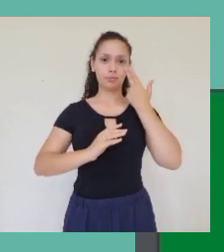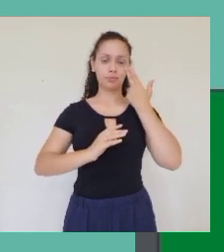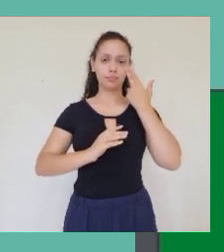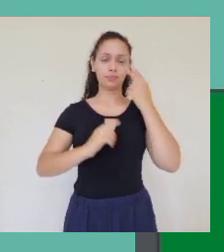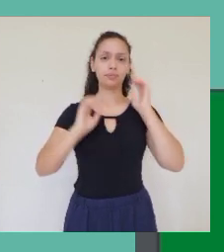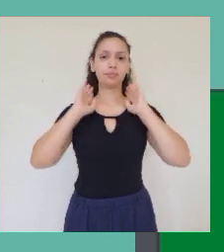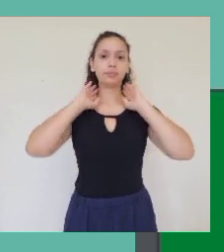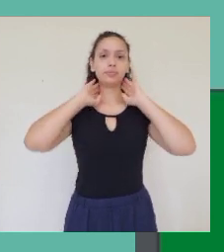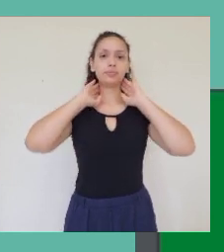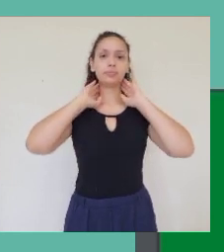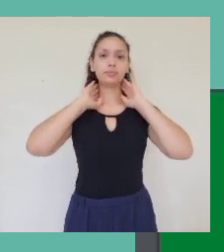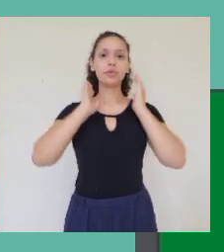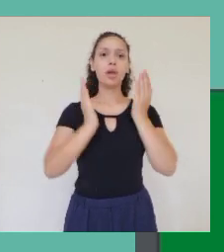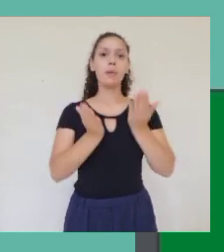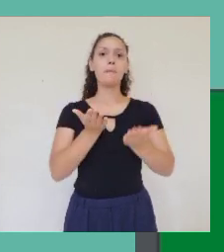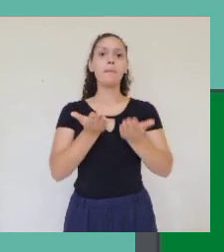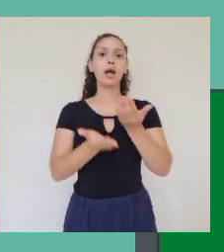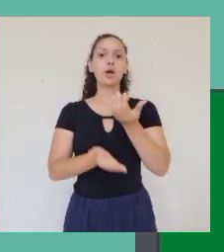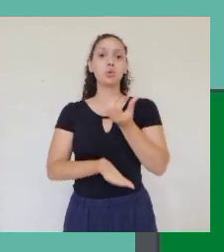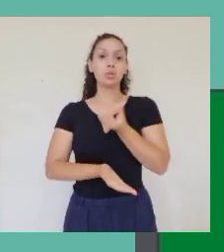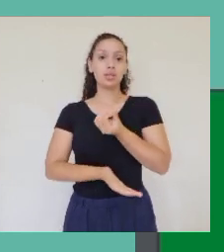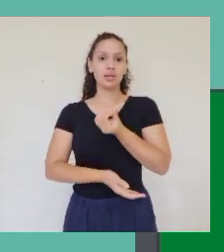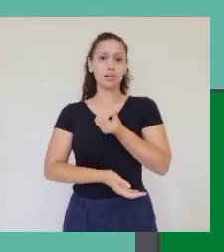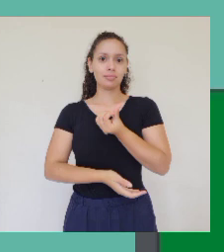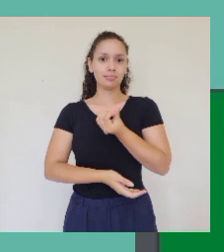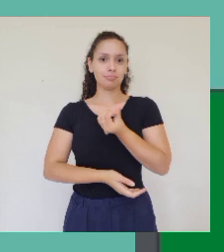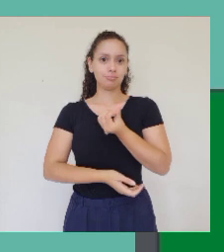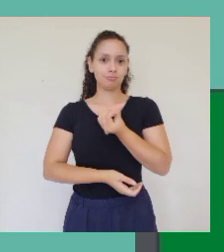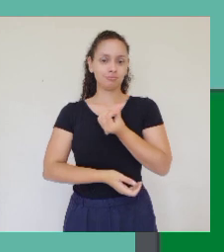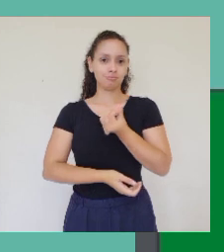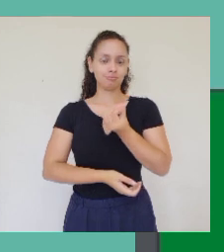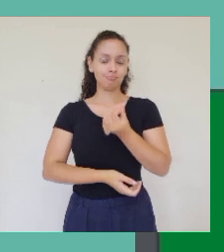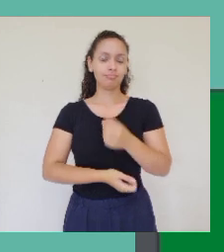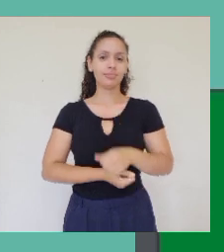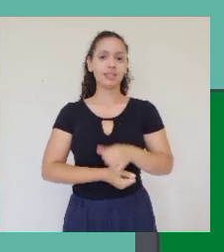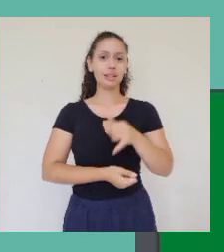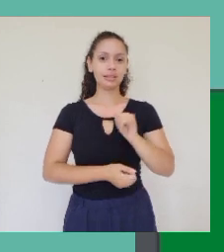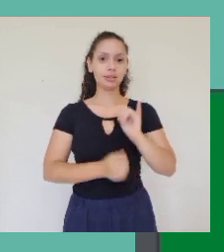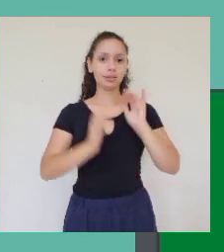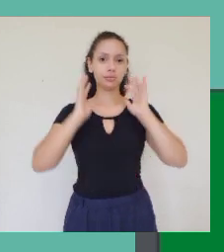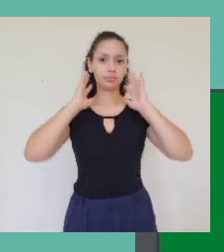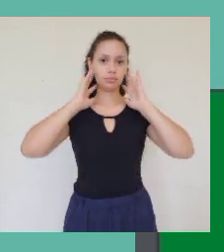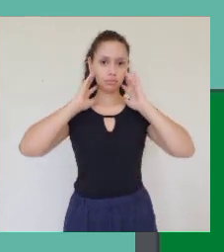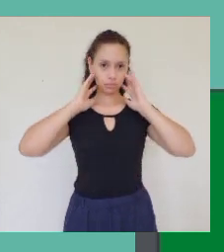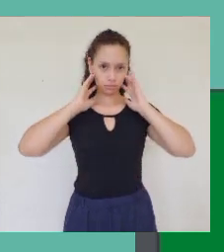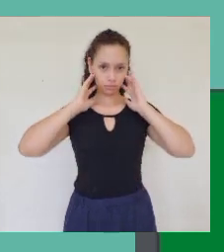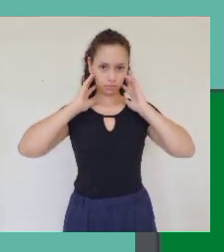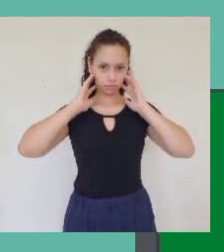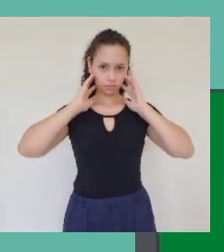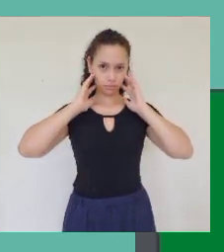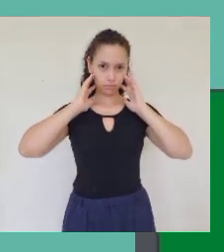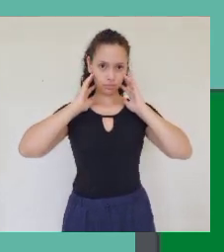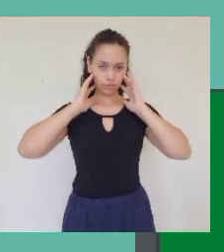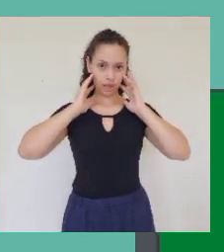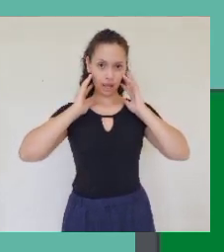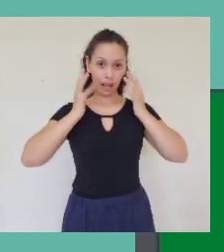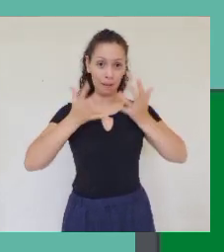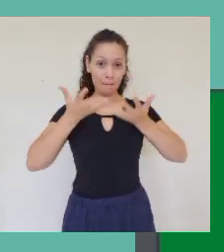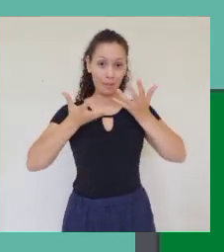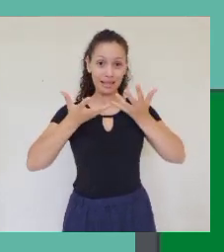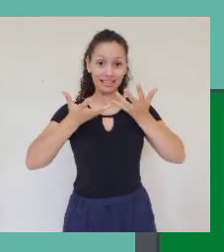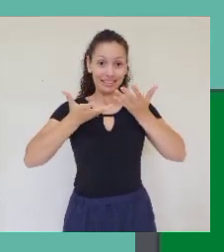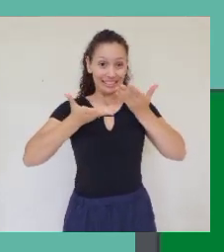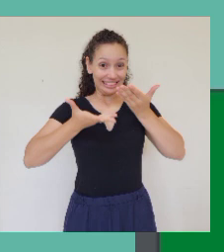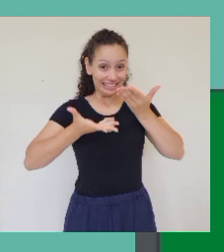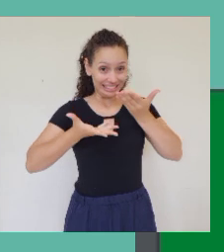nosso pescoço está suportando aí 6 quilos. E à medida que a gente inclina, a gente aumenta esse peso